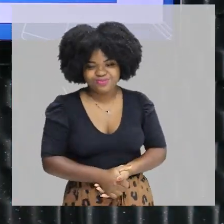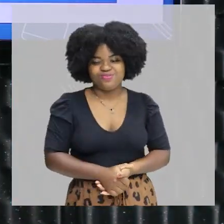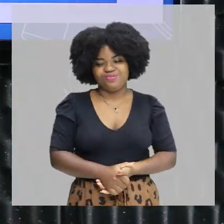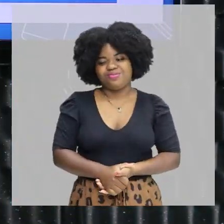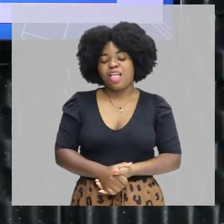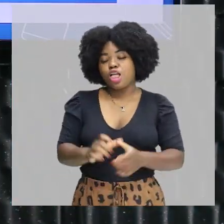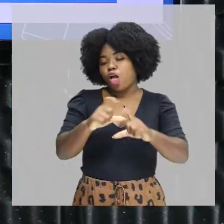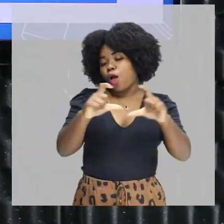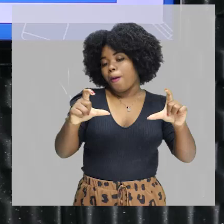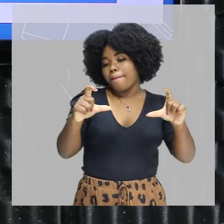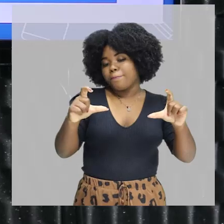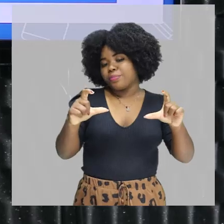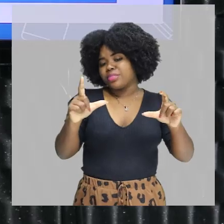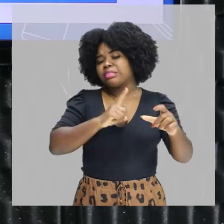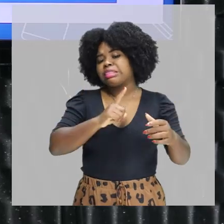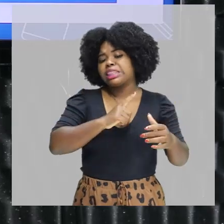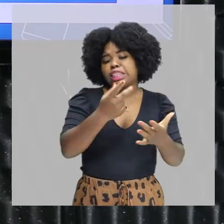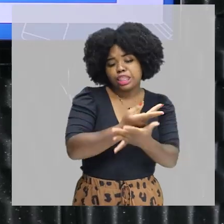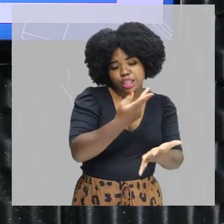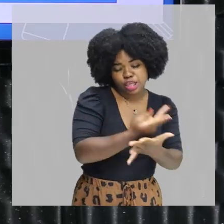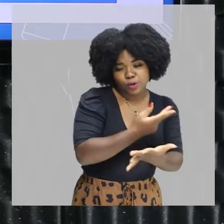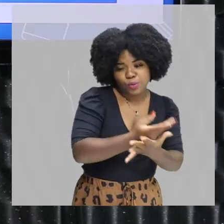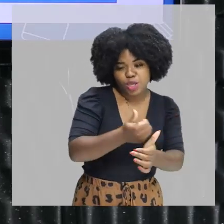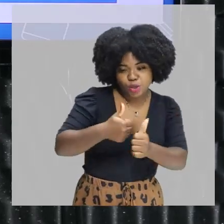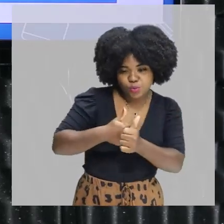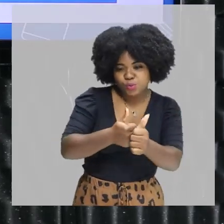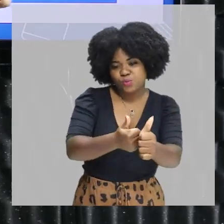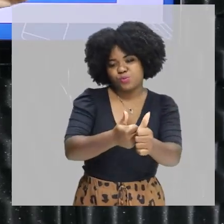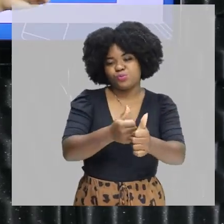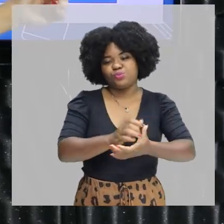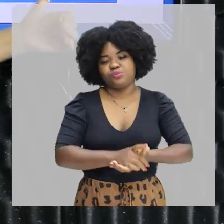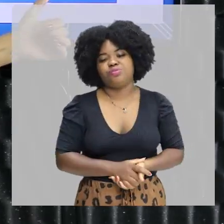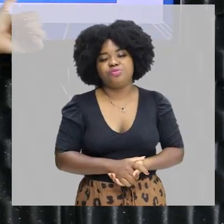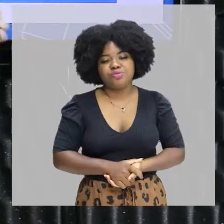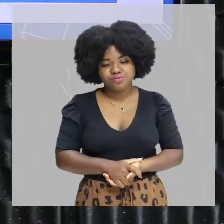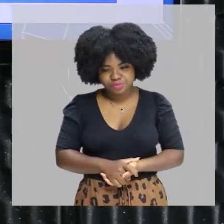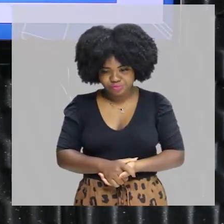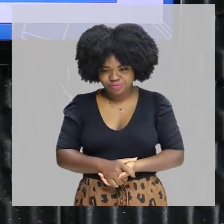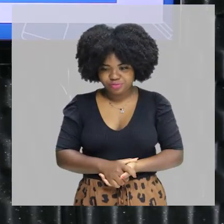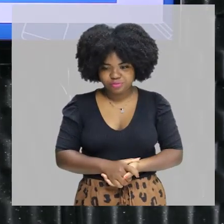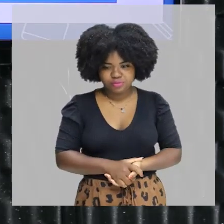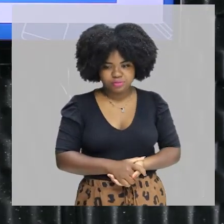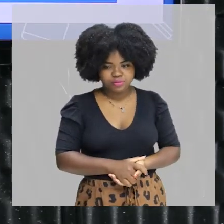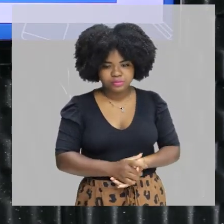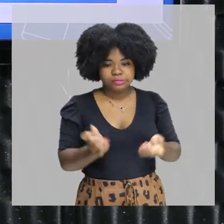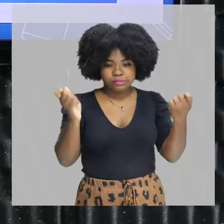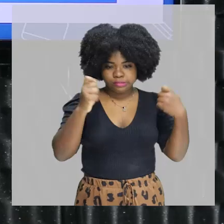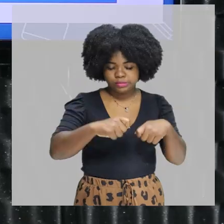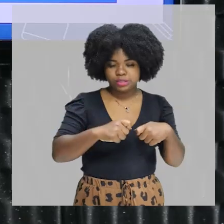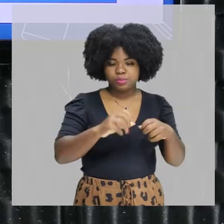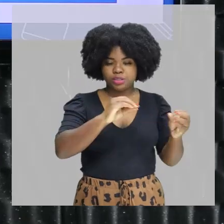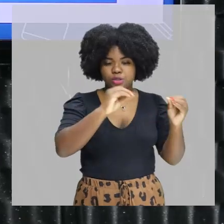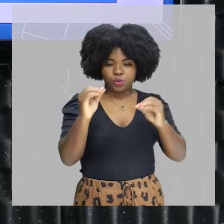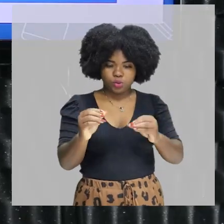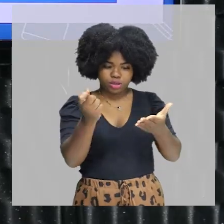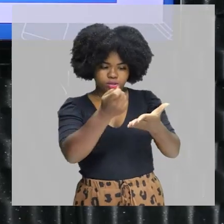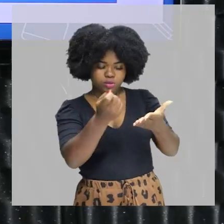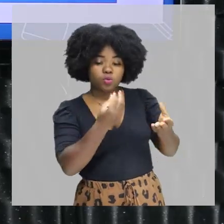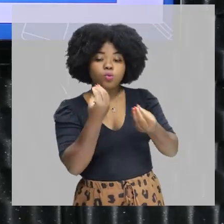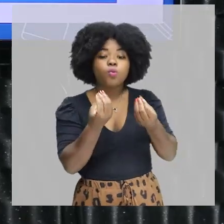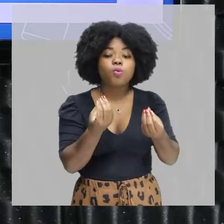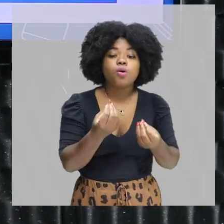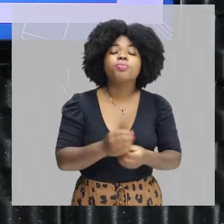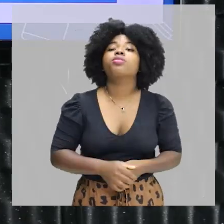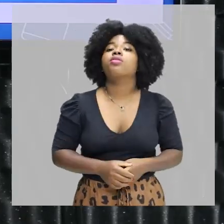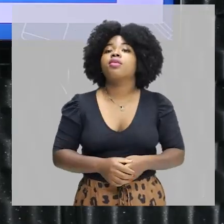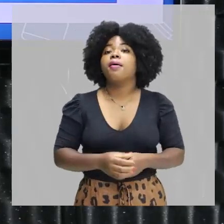oração abaixo tem um erro de regência, tá? E a oração deveria ser escrita da seguinte forma. Olha como